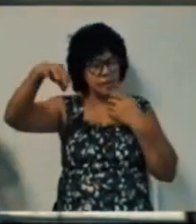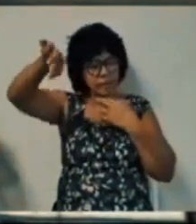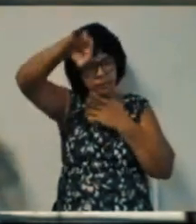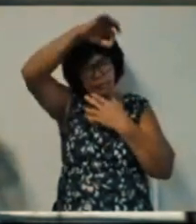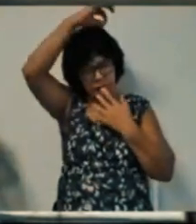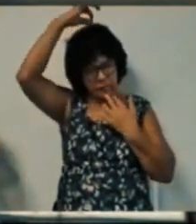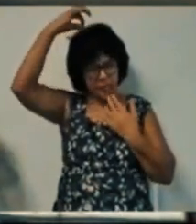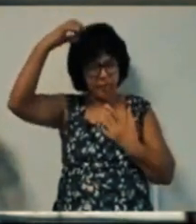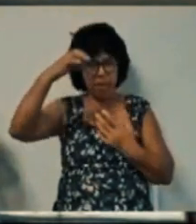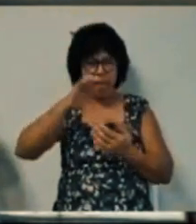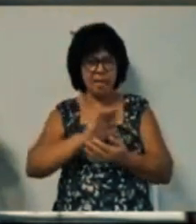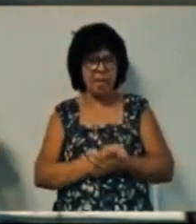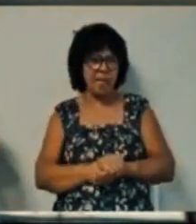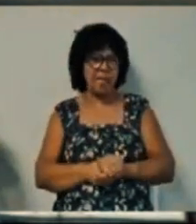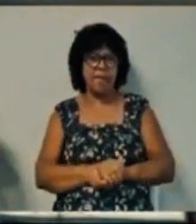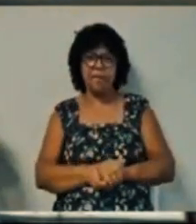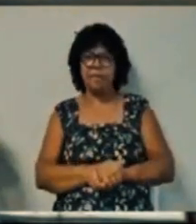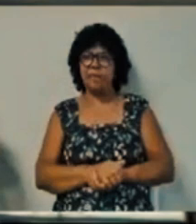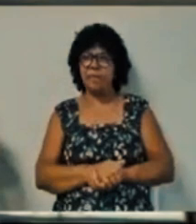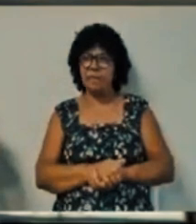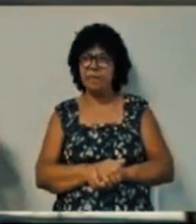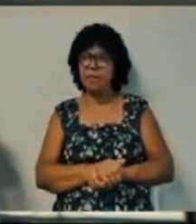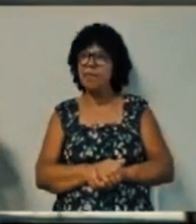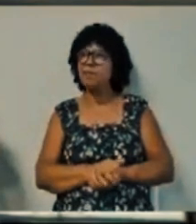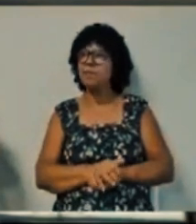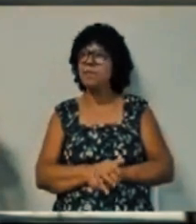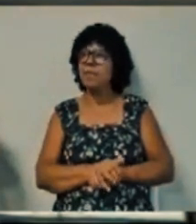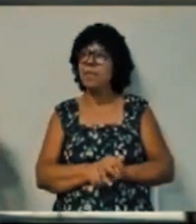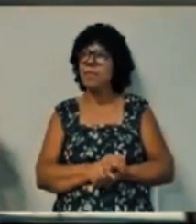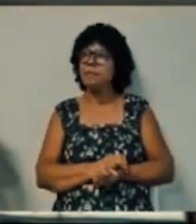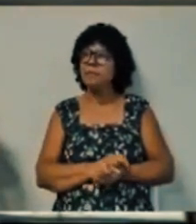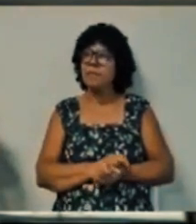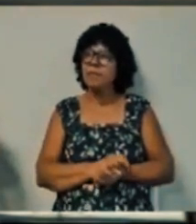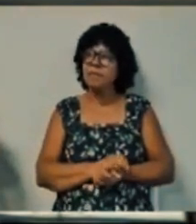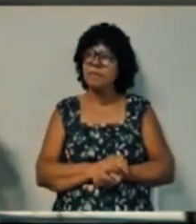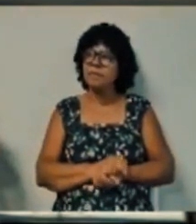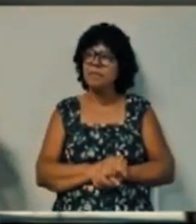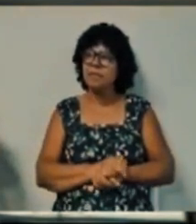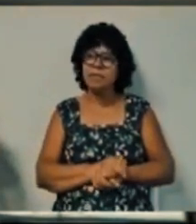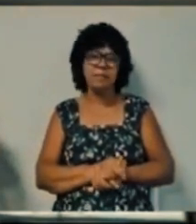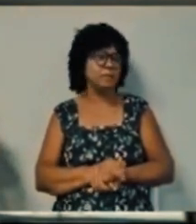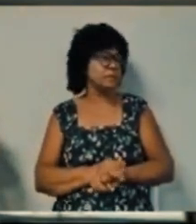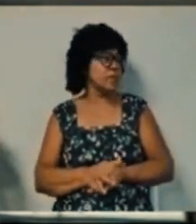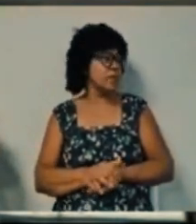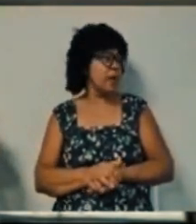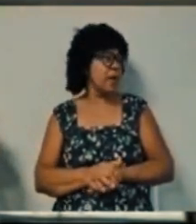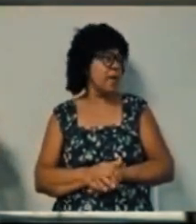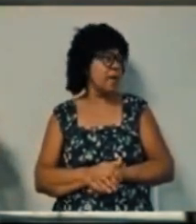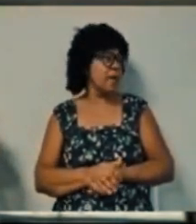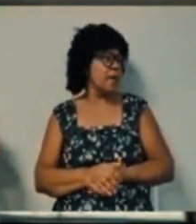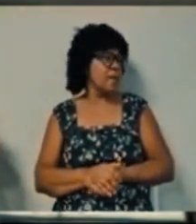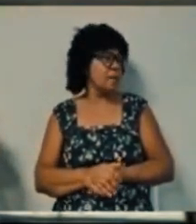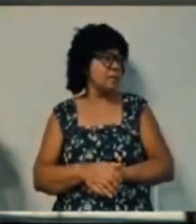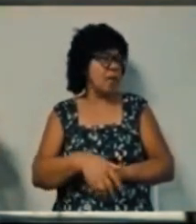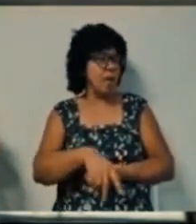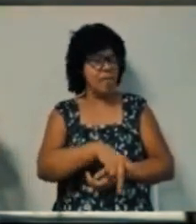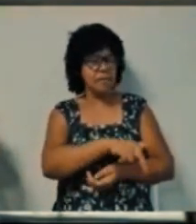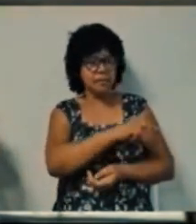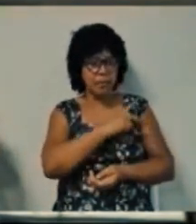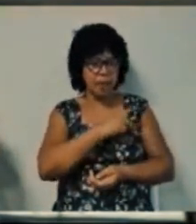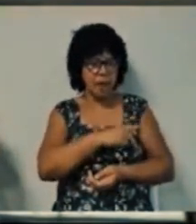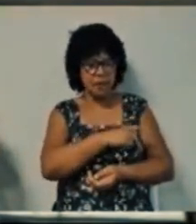lebaixarabacandalaia. Irmãos, Paulo expulsava os demônios, e aquilo tomou